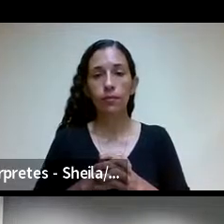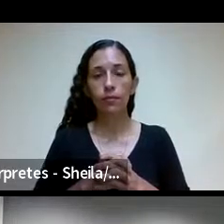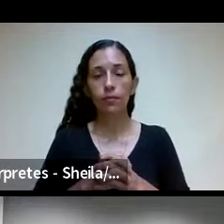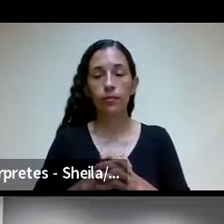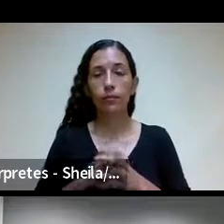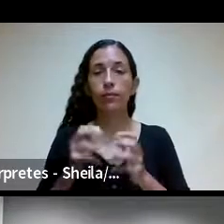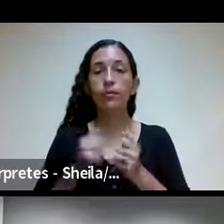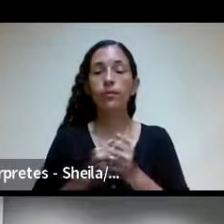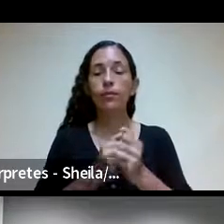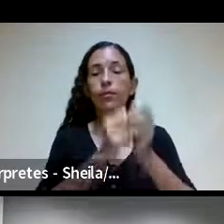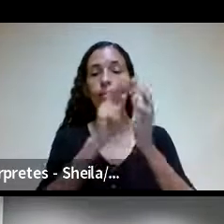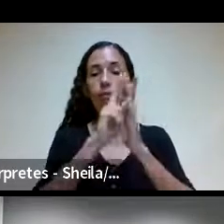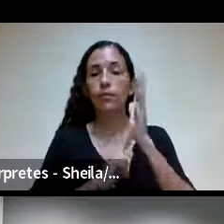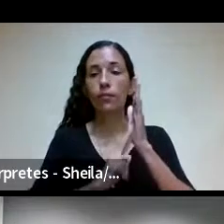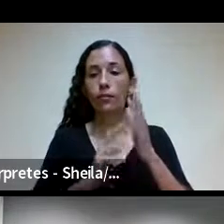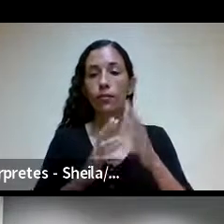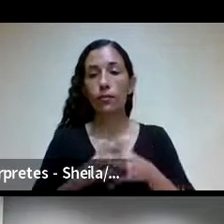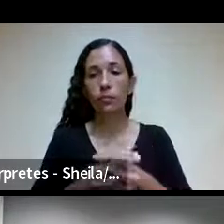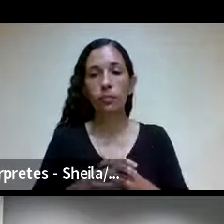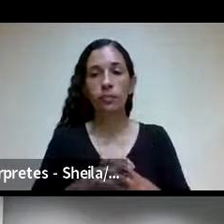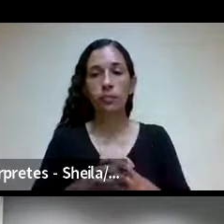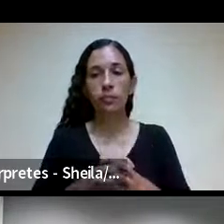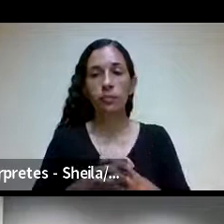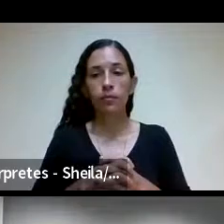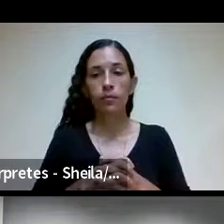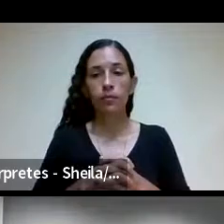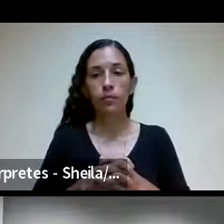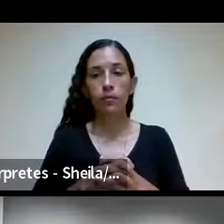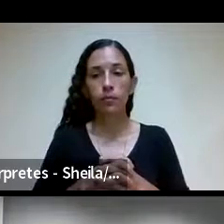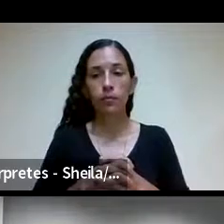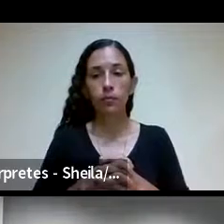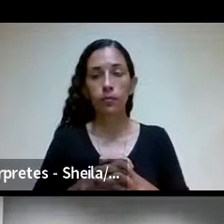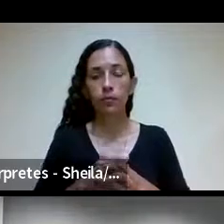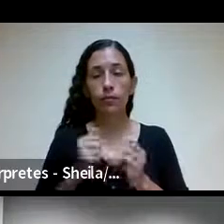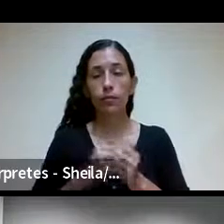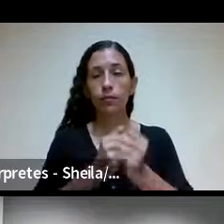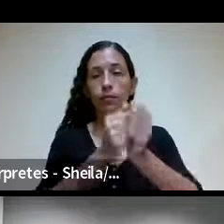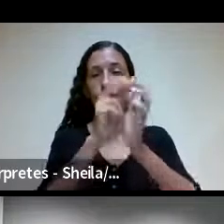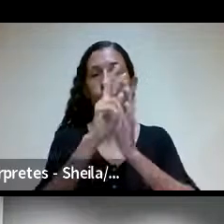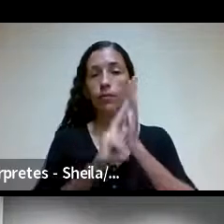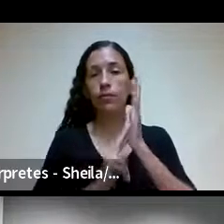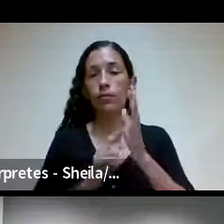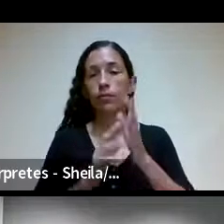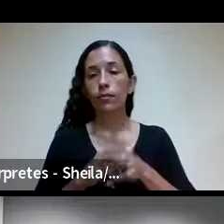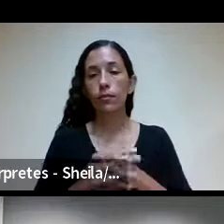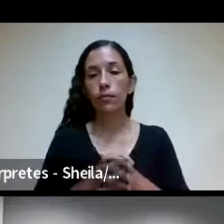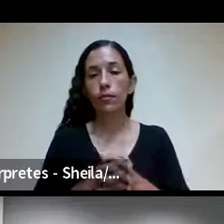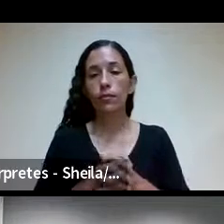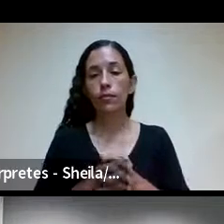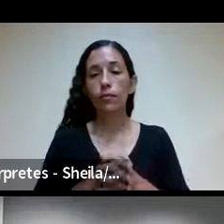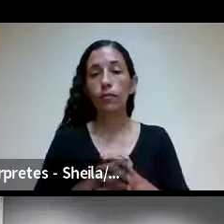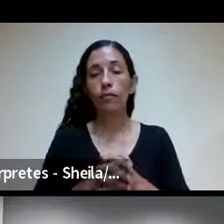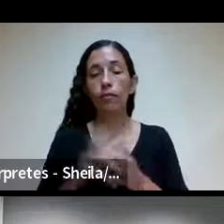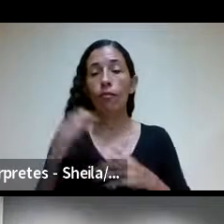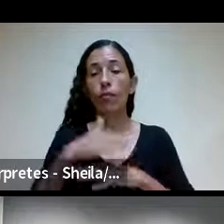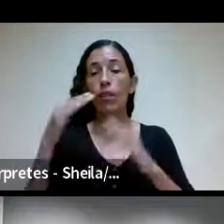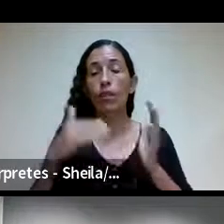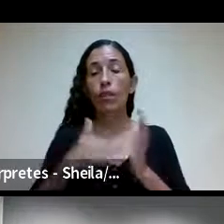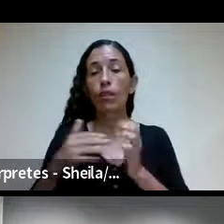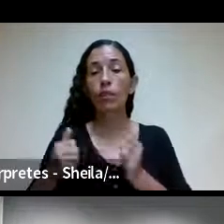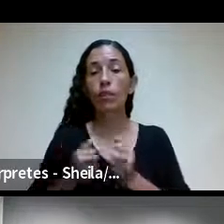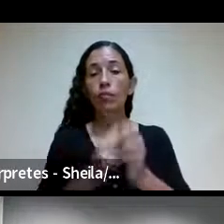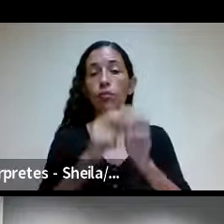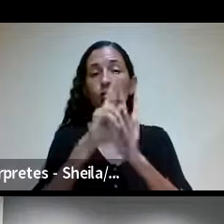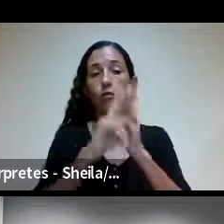Com relator, senhor presidente. Doutora Tiziana. Com relator, senhor presidente. Proclamo que, a unanimidade, o tribunal põe